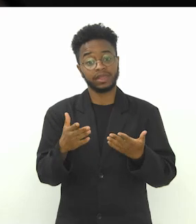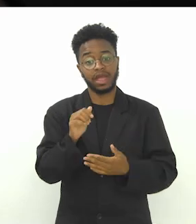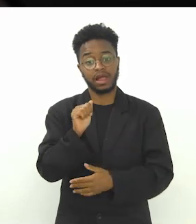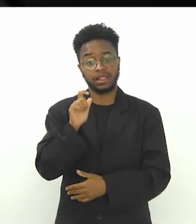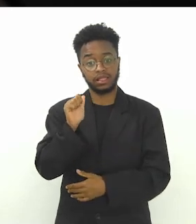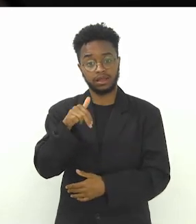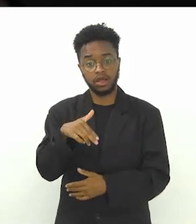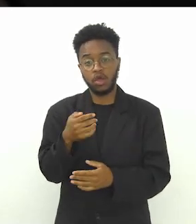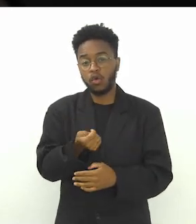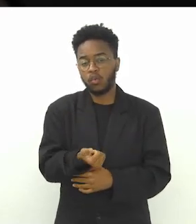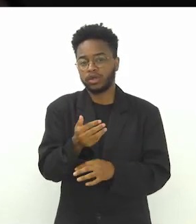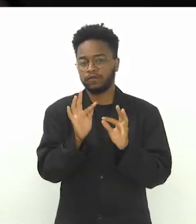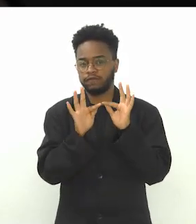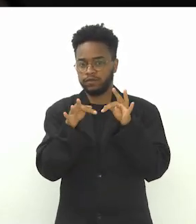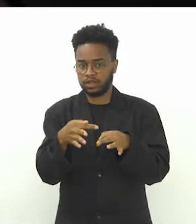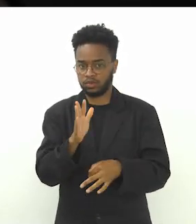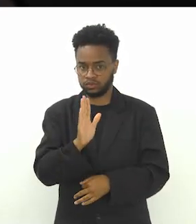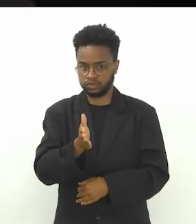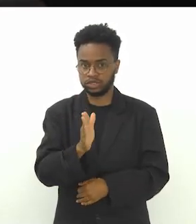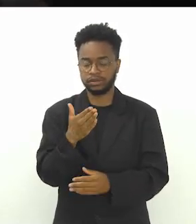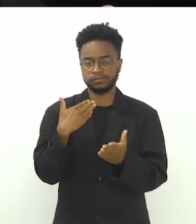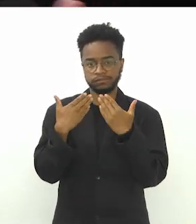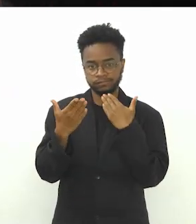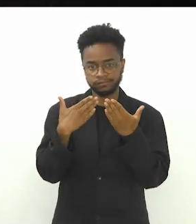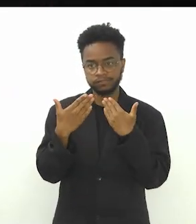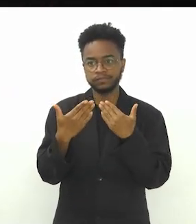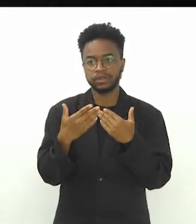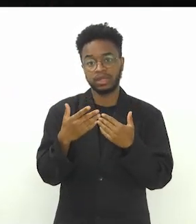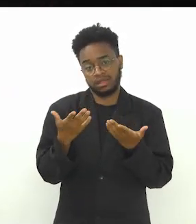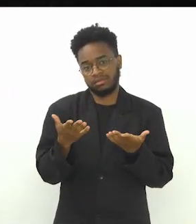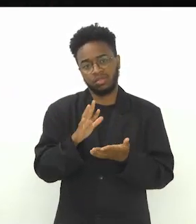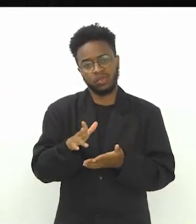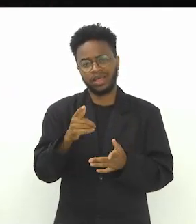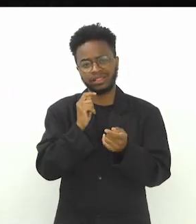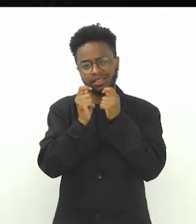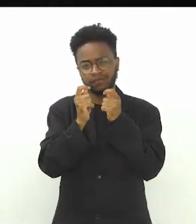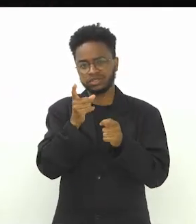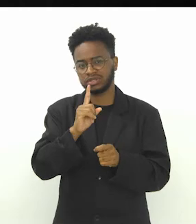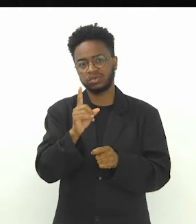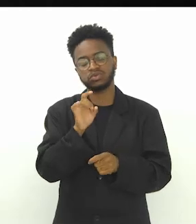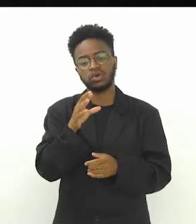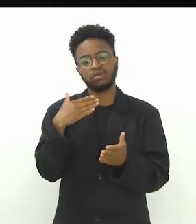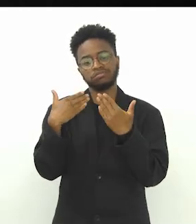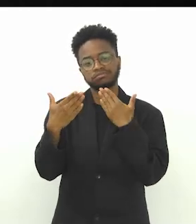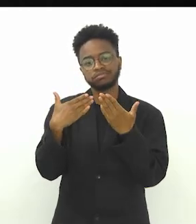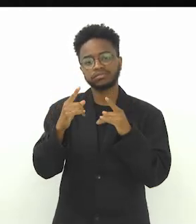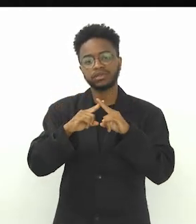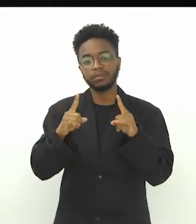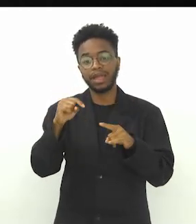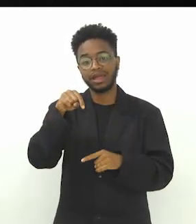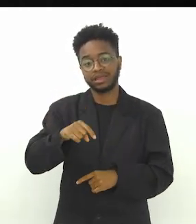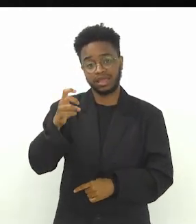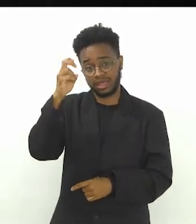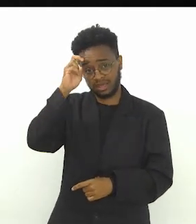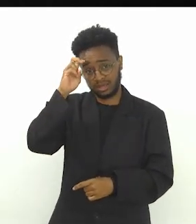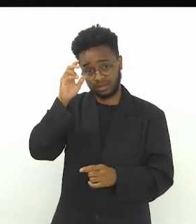a gente já está chegando no finalzinho do nosso bate-papo, né, que nem foi uma entrevista, foi um bate-papo, né? Mas aqui no